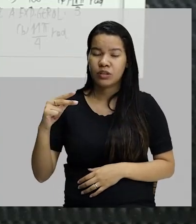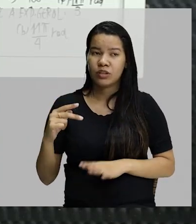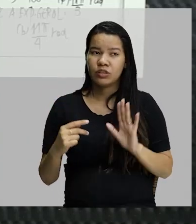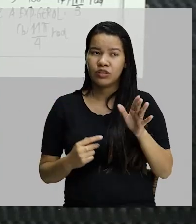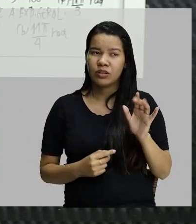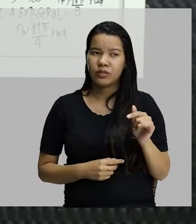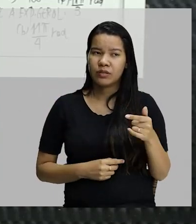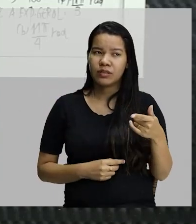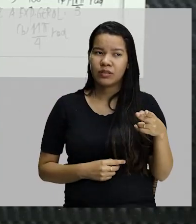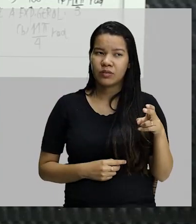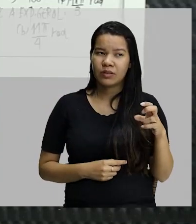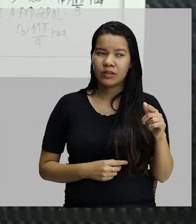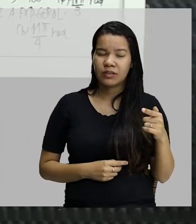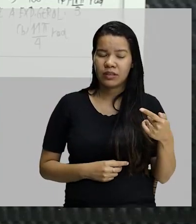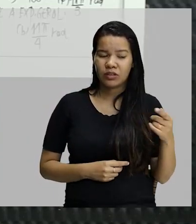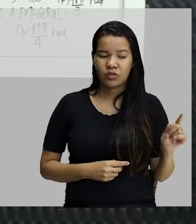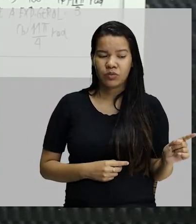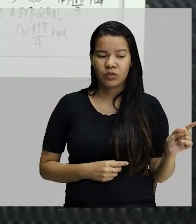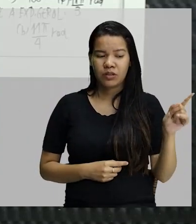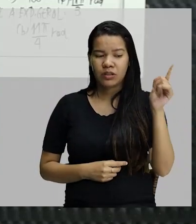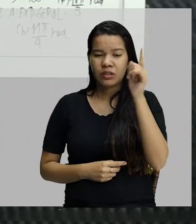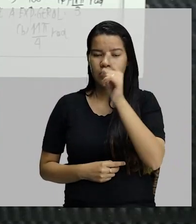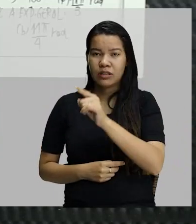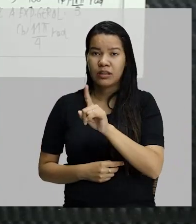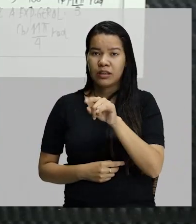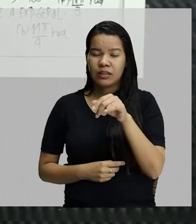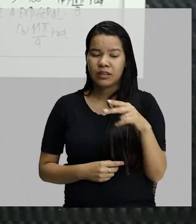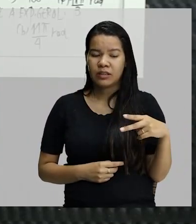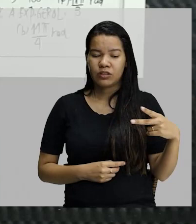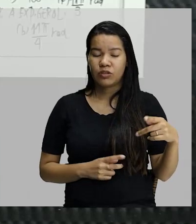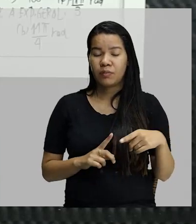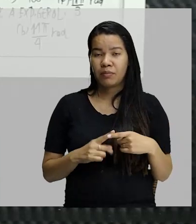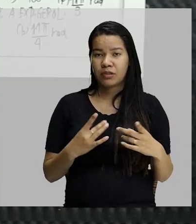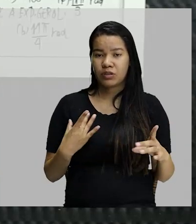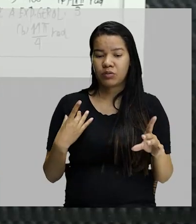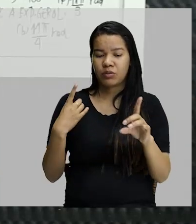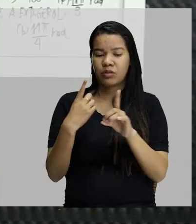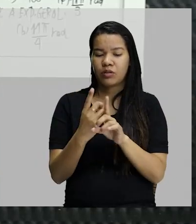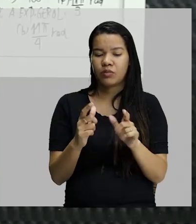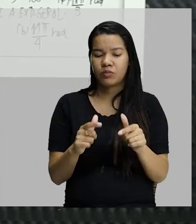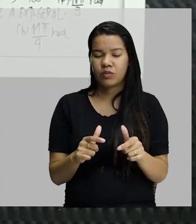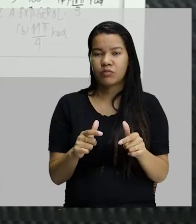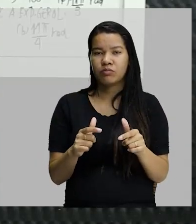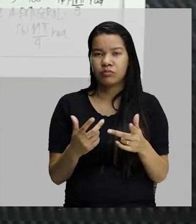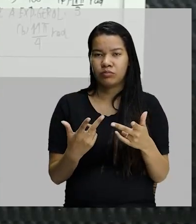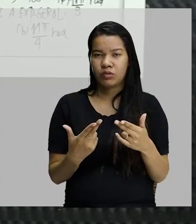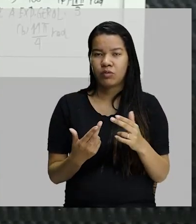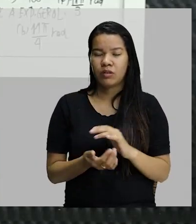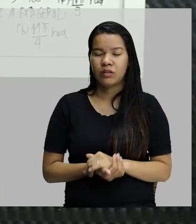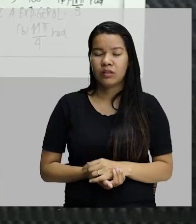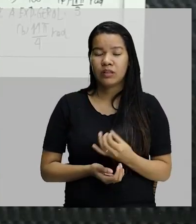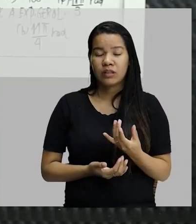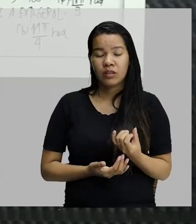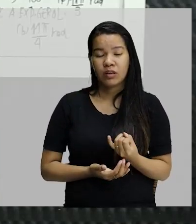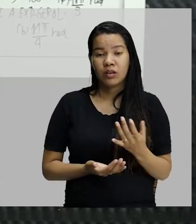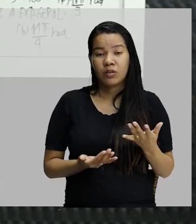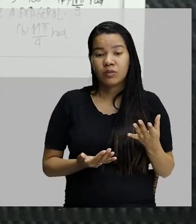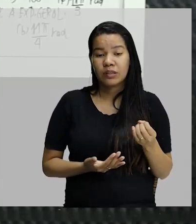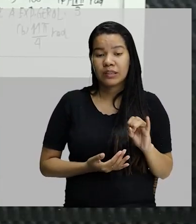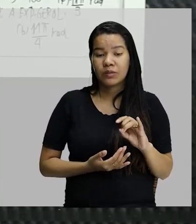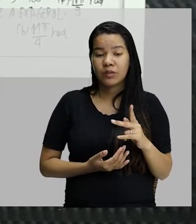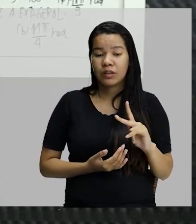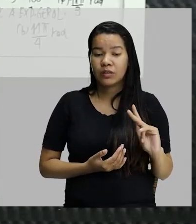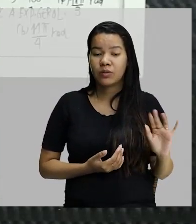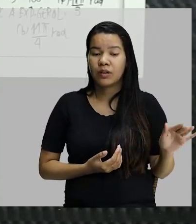que é negativo. Mas eles se encontraram no mesmo lugar. Tá? Então, se o teu arco negativo ele vai